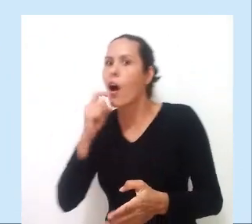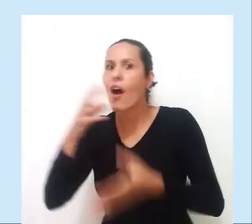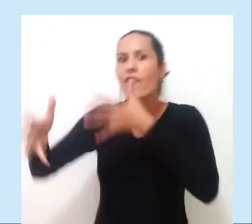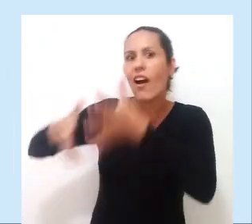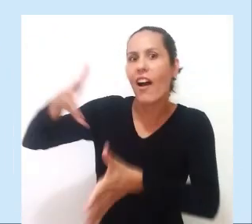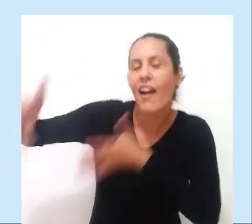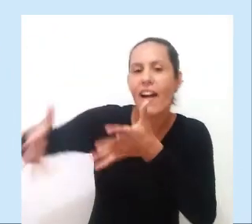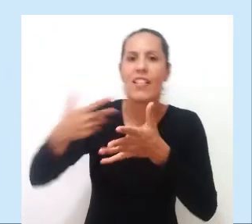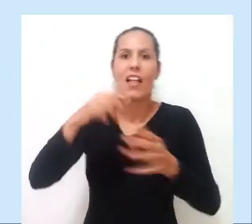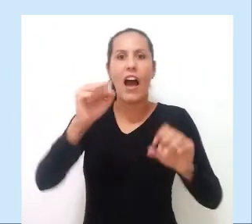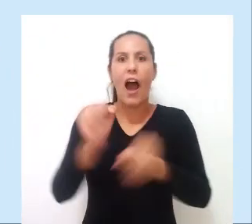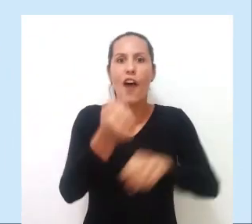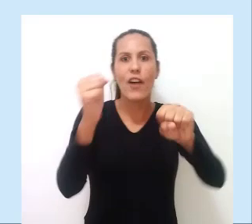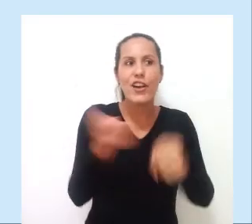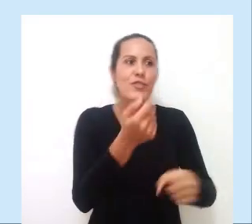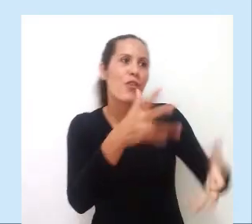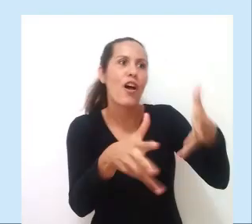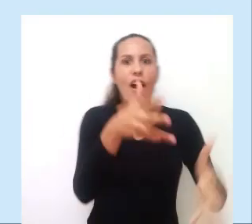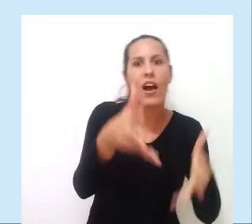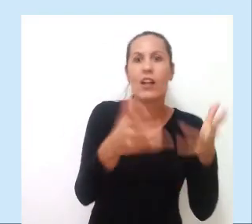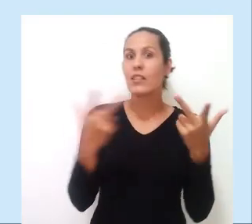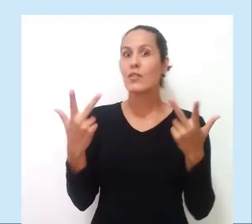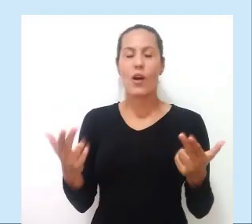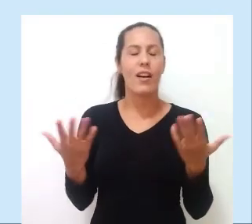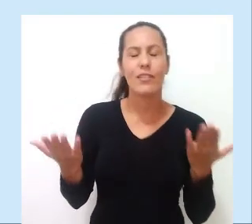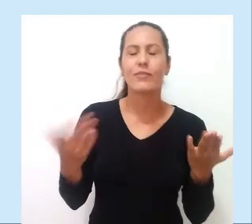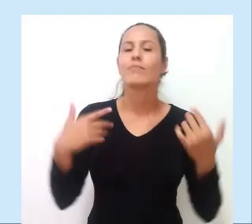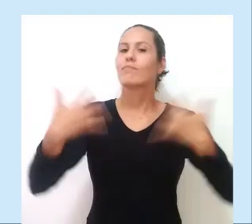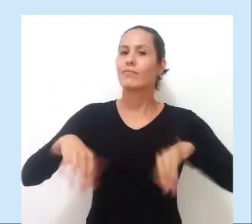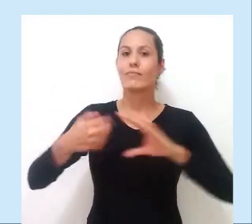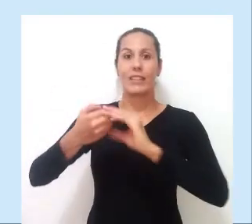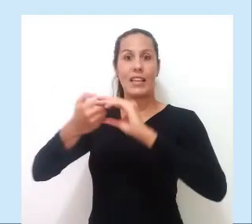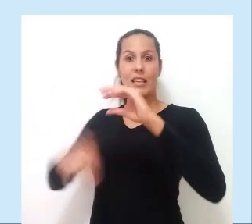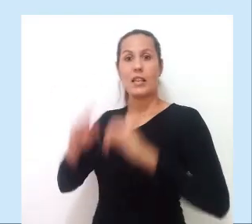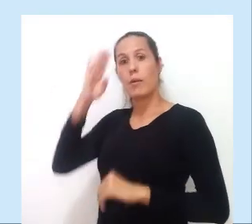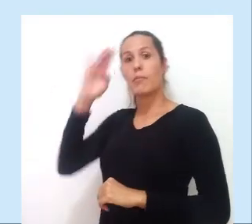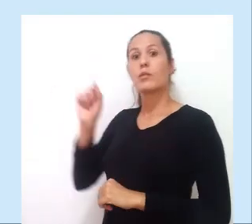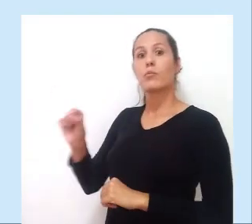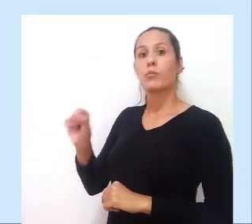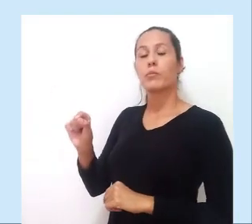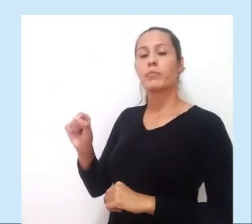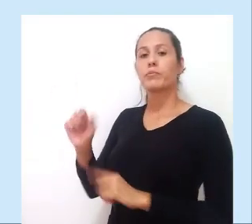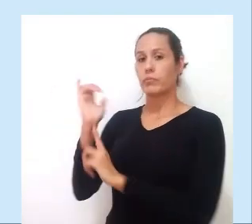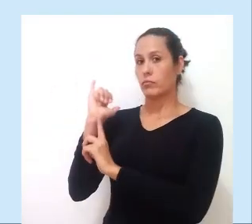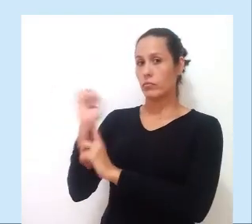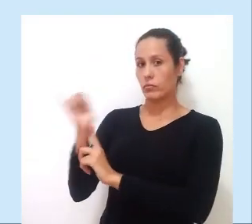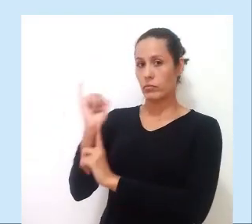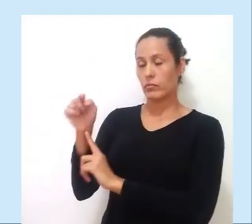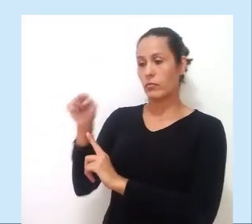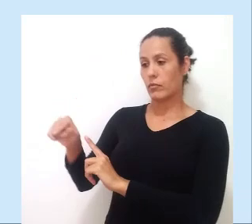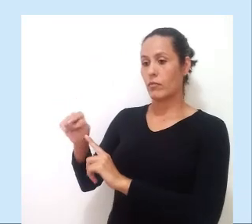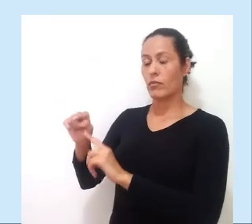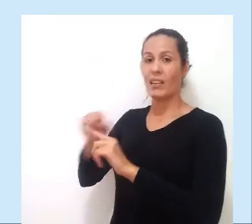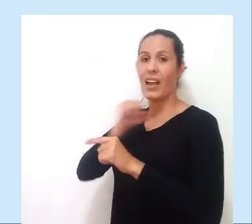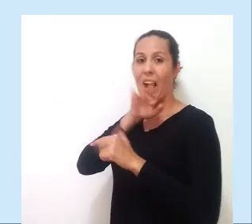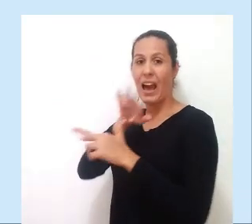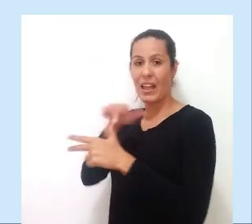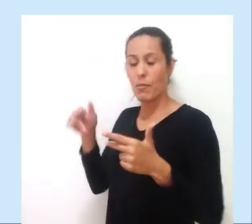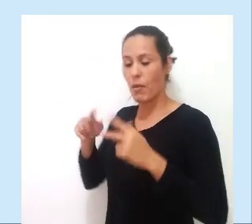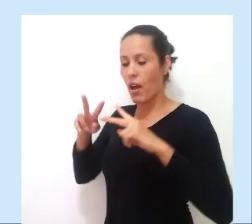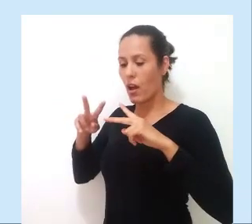vassoura também. Então, na fábula, uma das características principais é animais com características